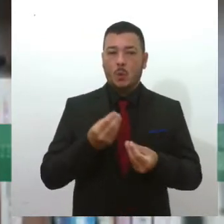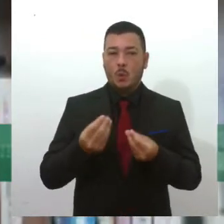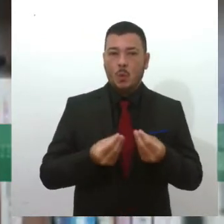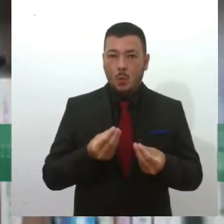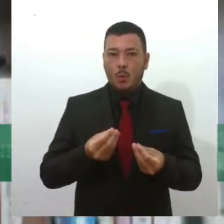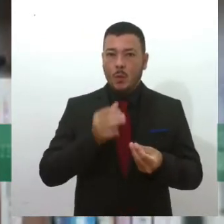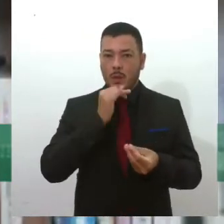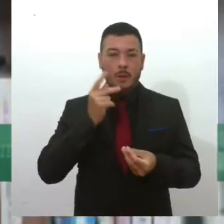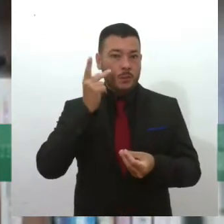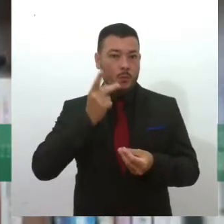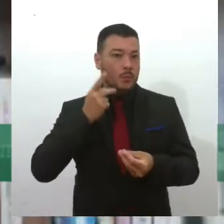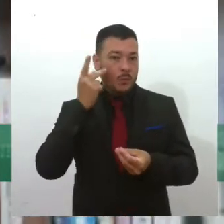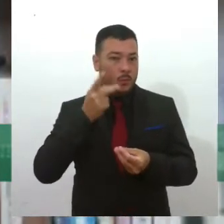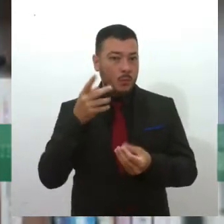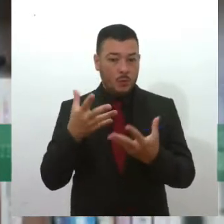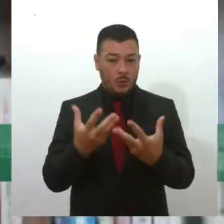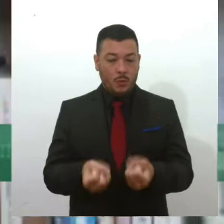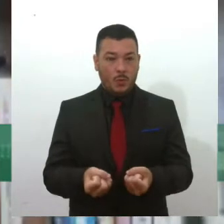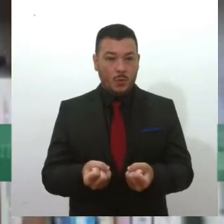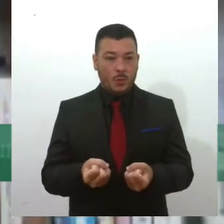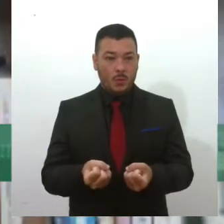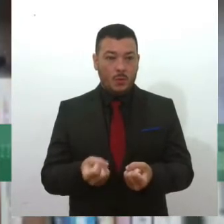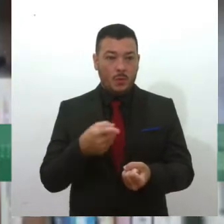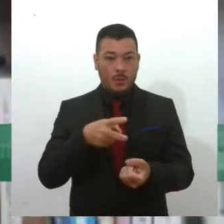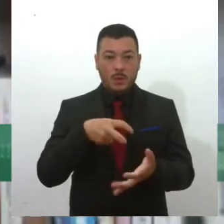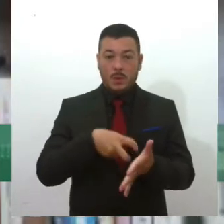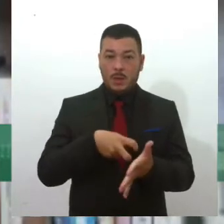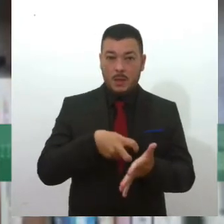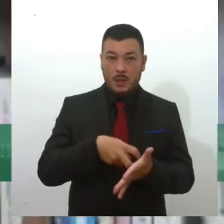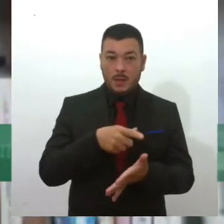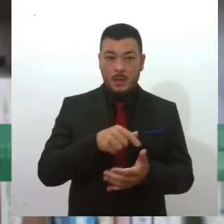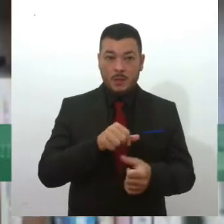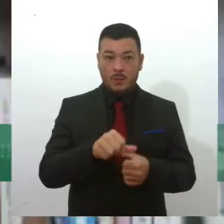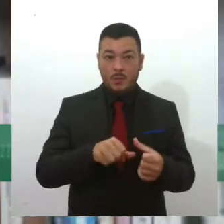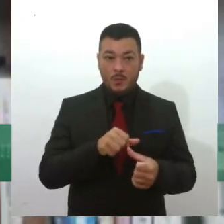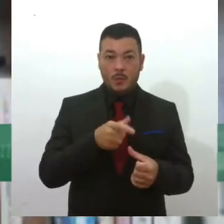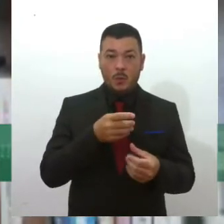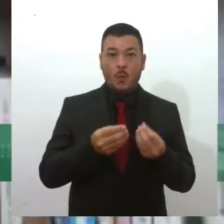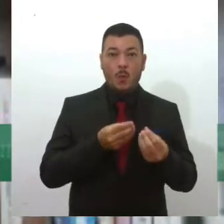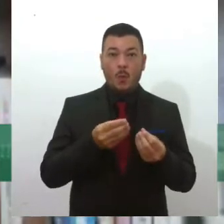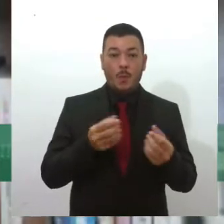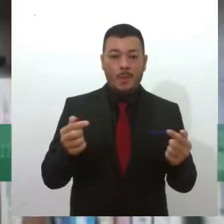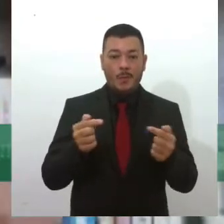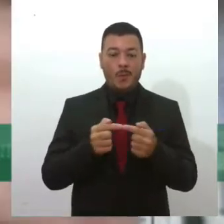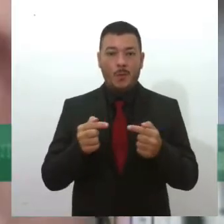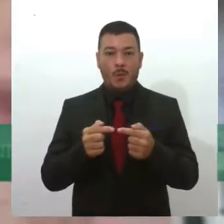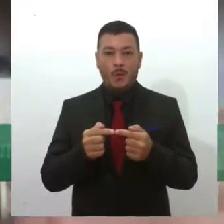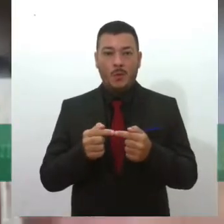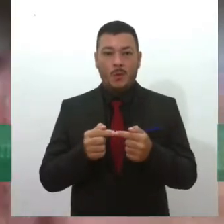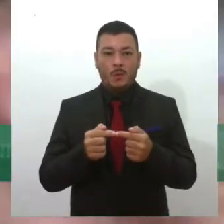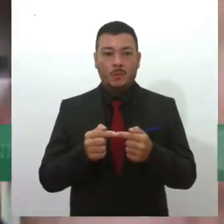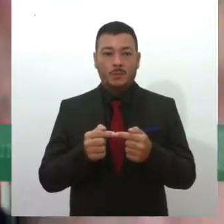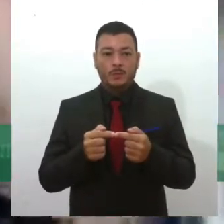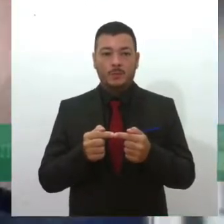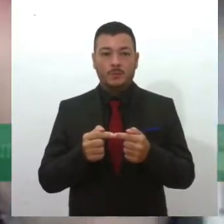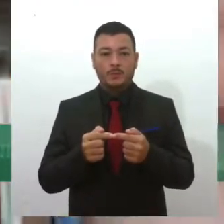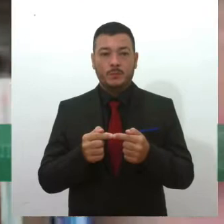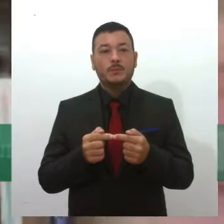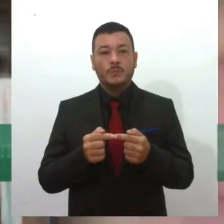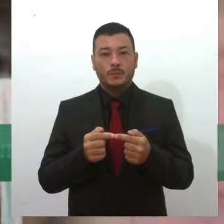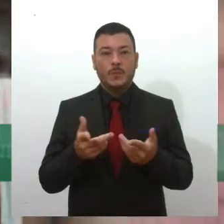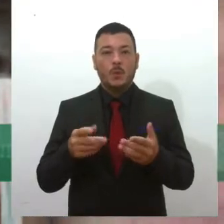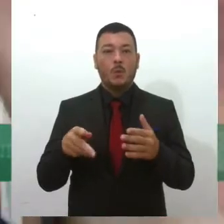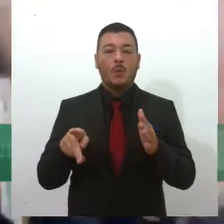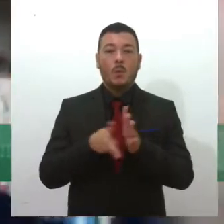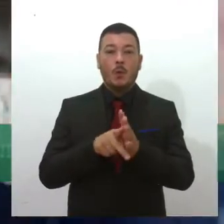os parlamentares que aprovaram esta mudança, como isso se compatibiliza com o princípio